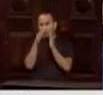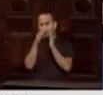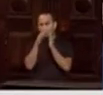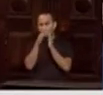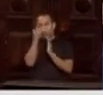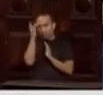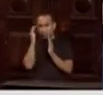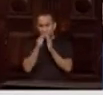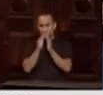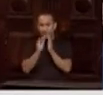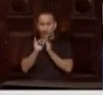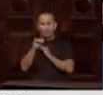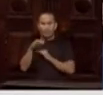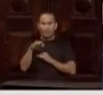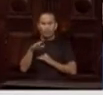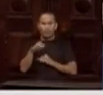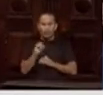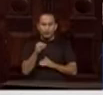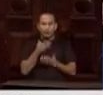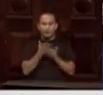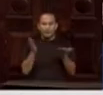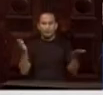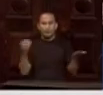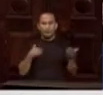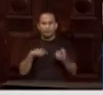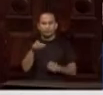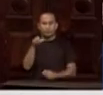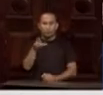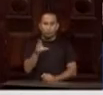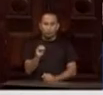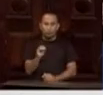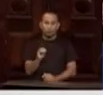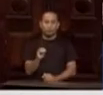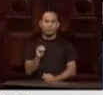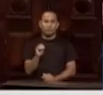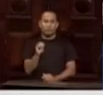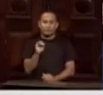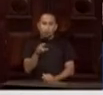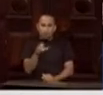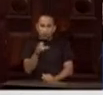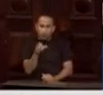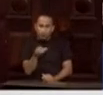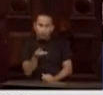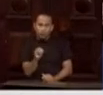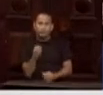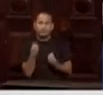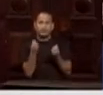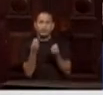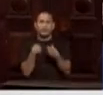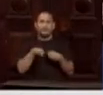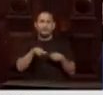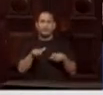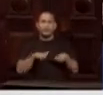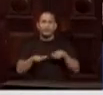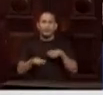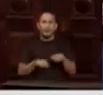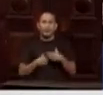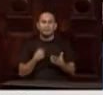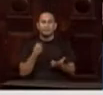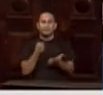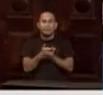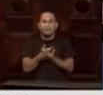chance de oportunidade de emprego, porque ele perdeu o bilhete único. Sem o bilhete único, para que ele vai trabalhar se ele vai